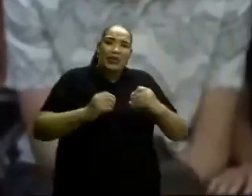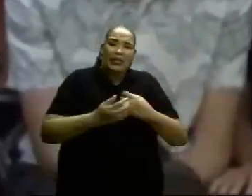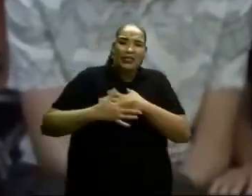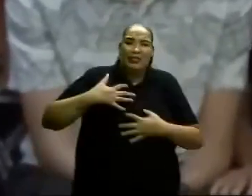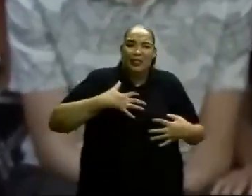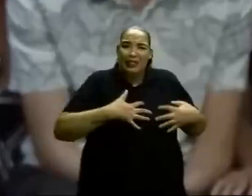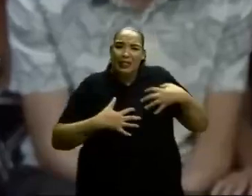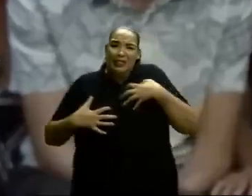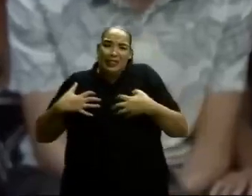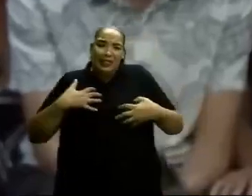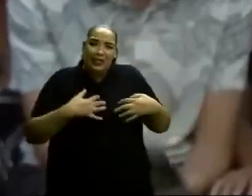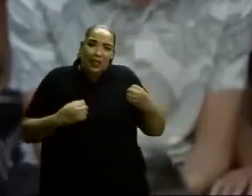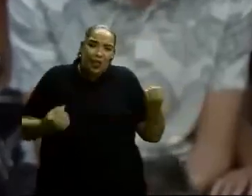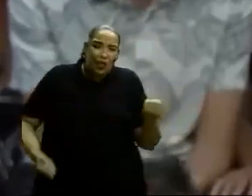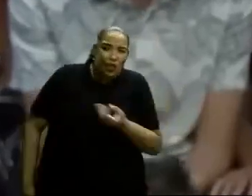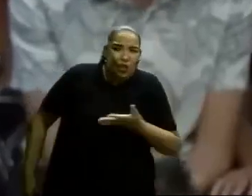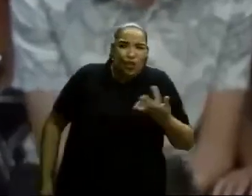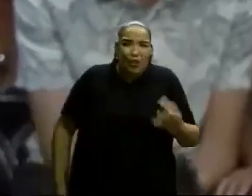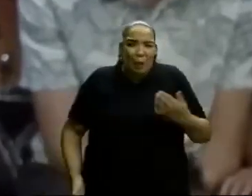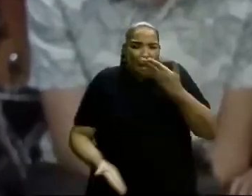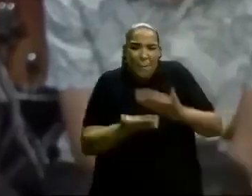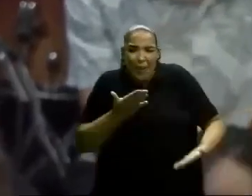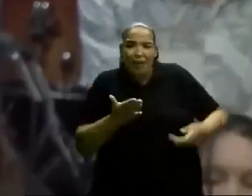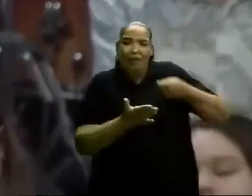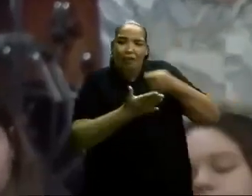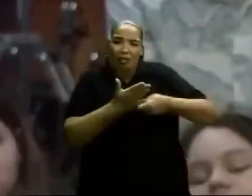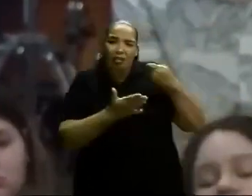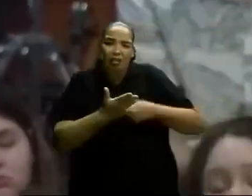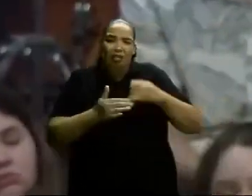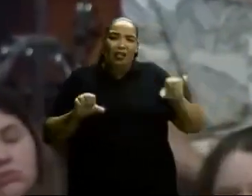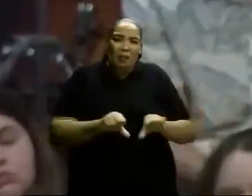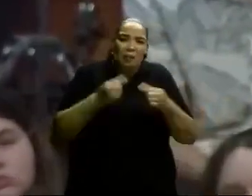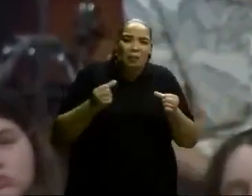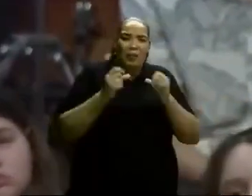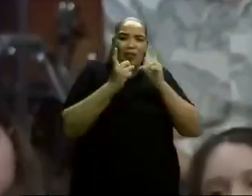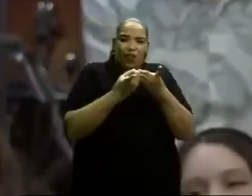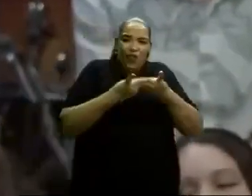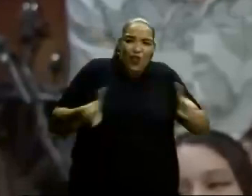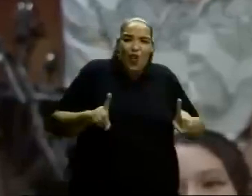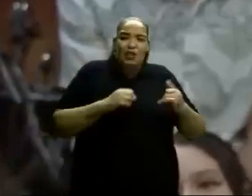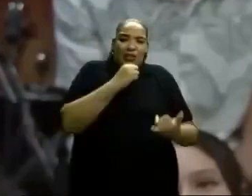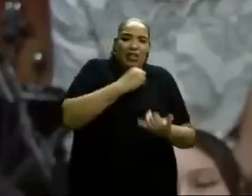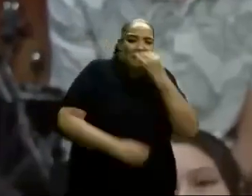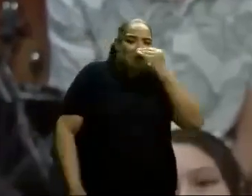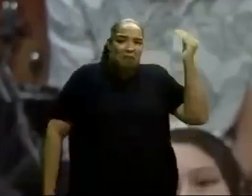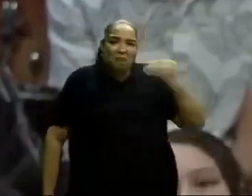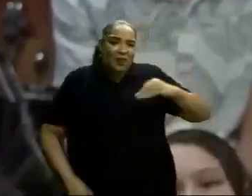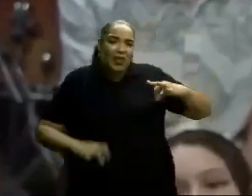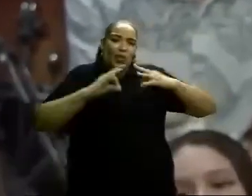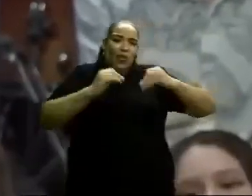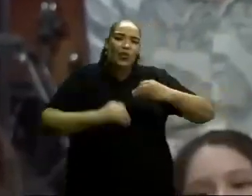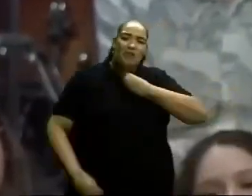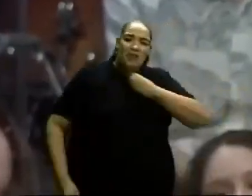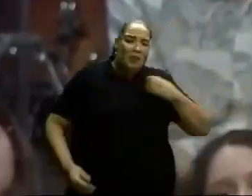abertura desse ciclo de dor, de perda, de luto, de falência, de divórcio, de traição, de rejeição, de tudo que você já viveu de